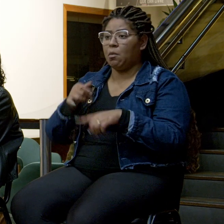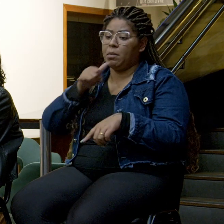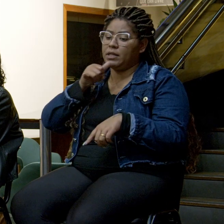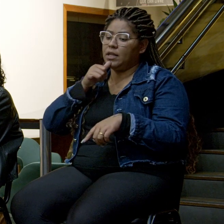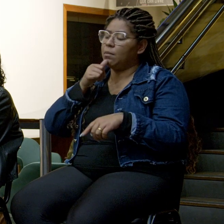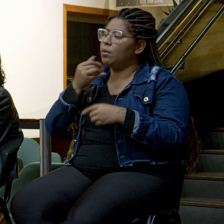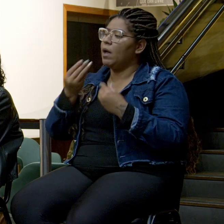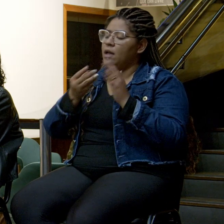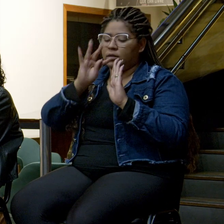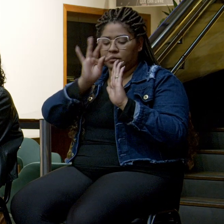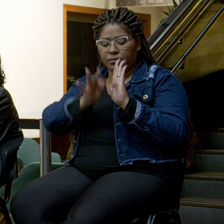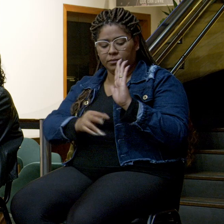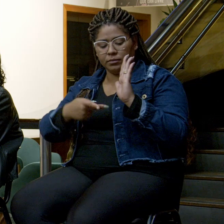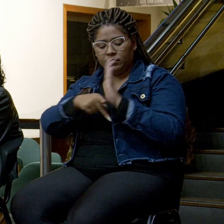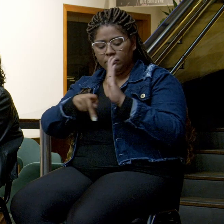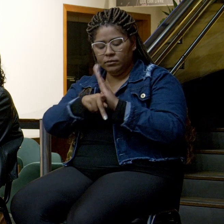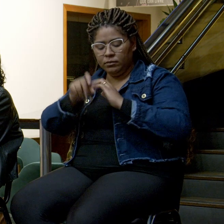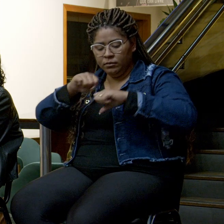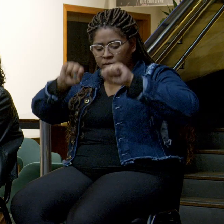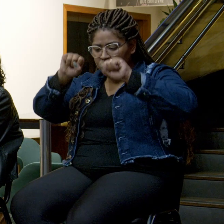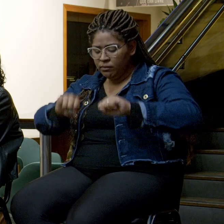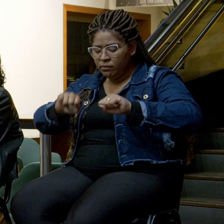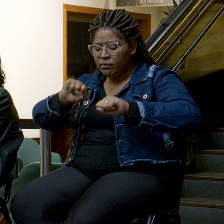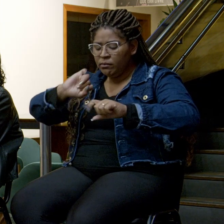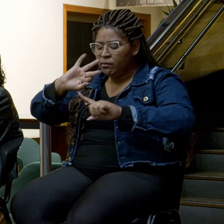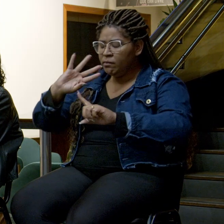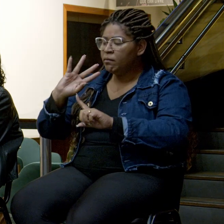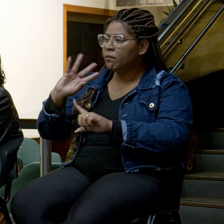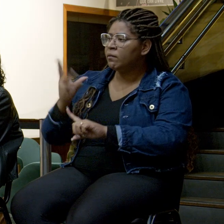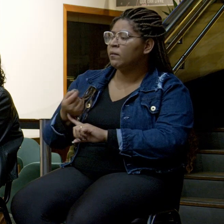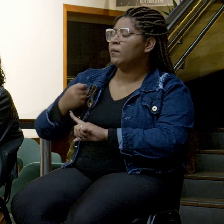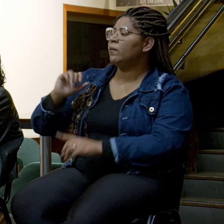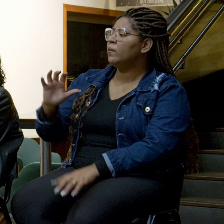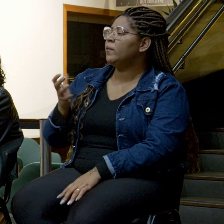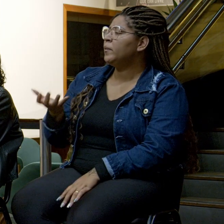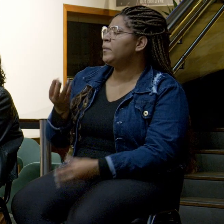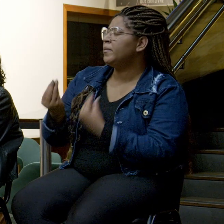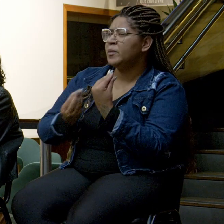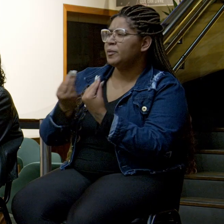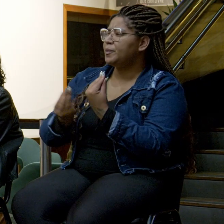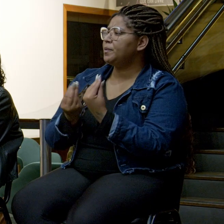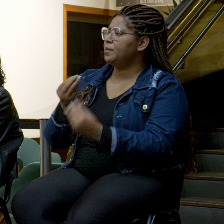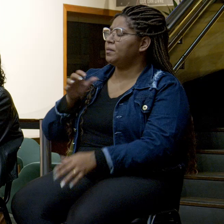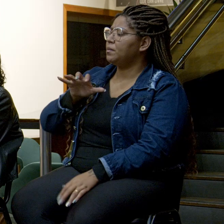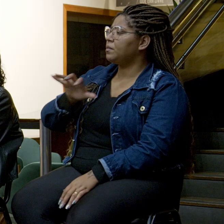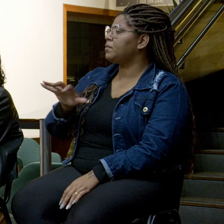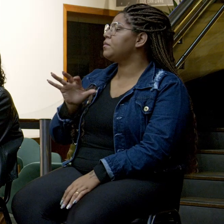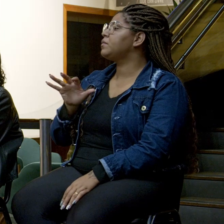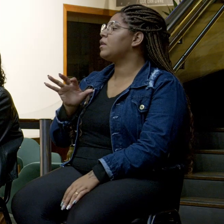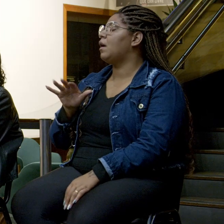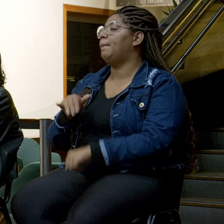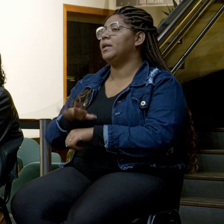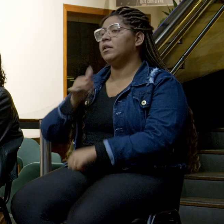temática no nosso sistema das artes que é extremamente tratado como segunda, terceira categoria, inclusive pelas